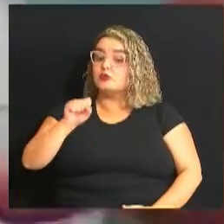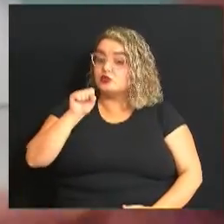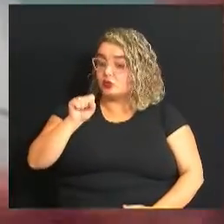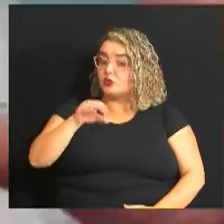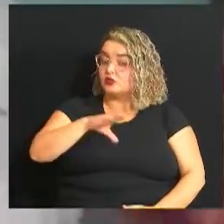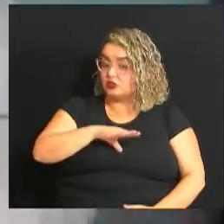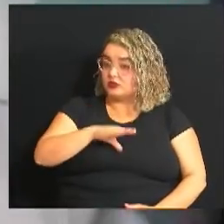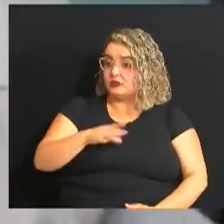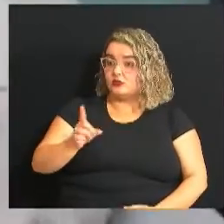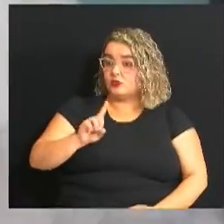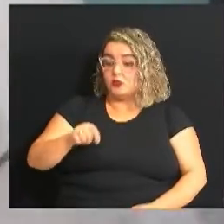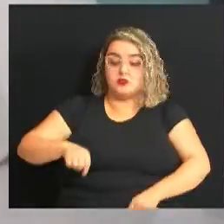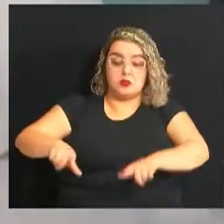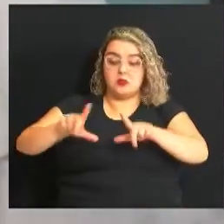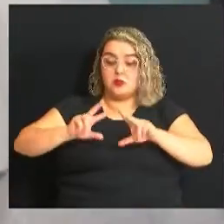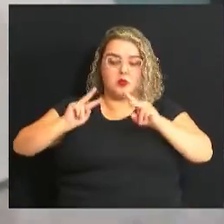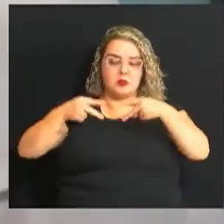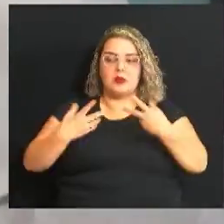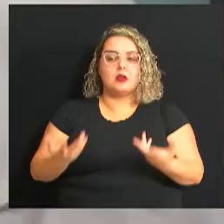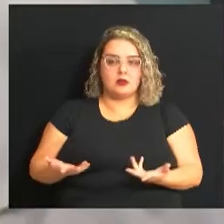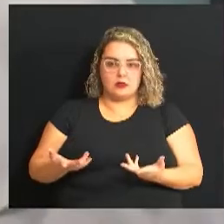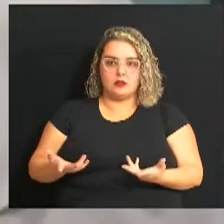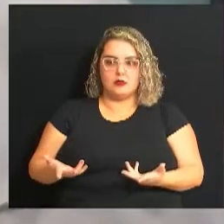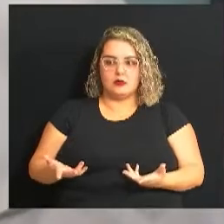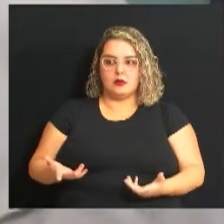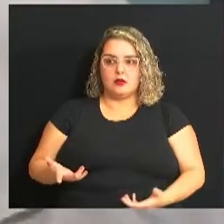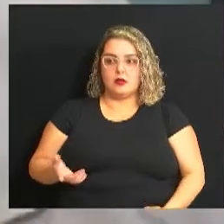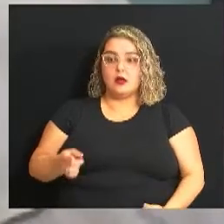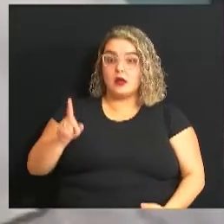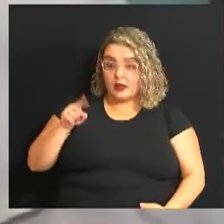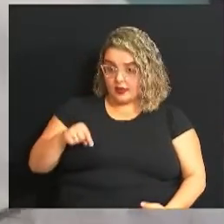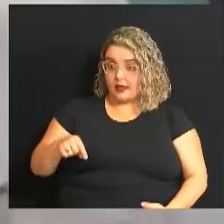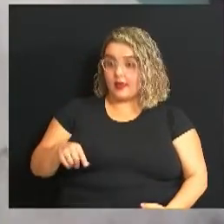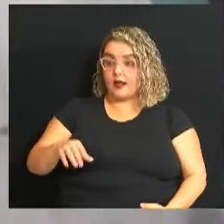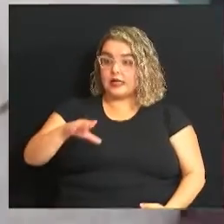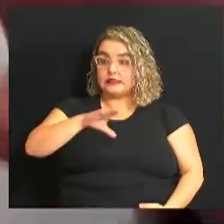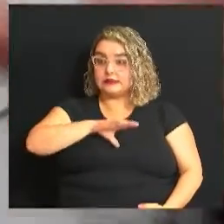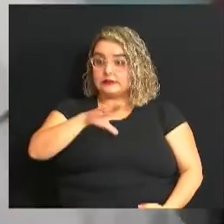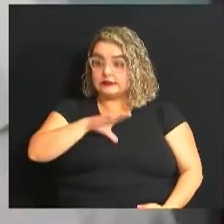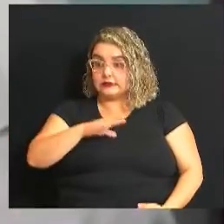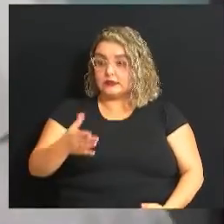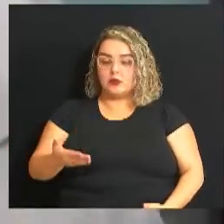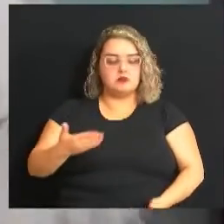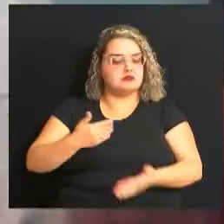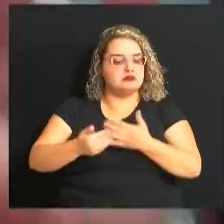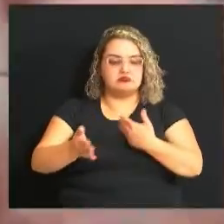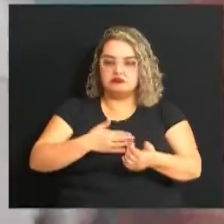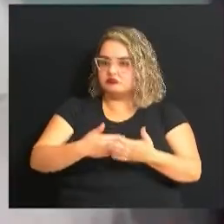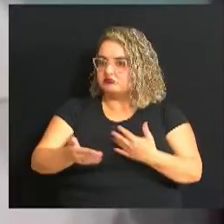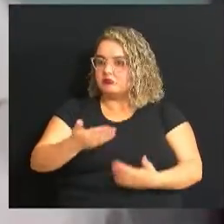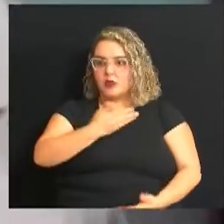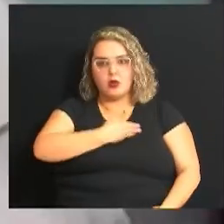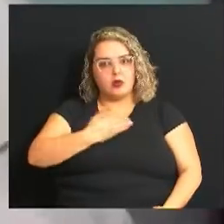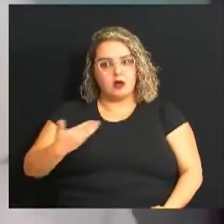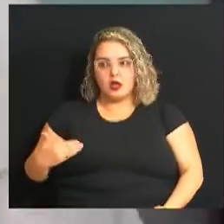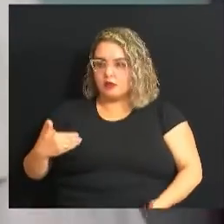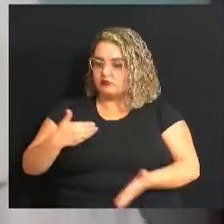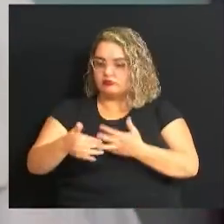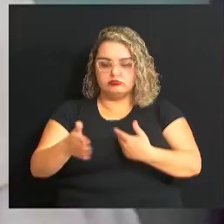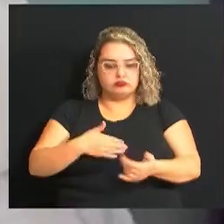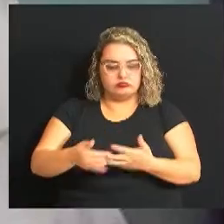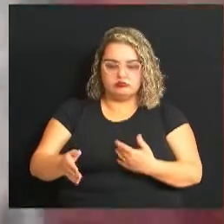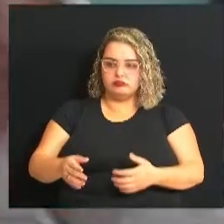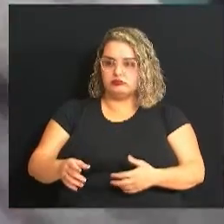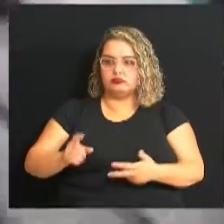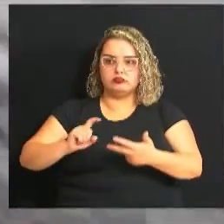um diploma, um reconhecimento, é que a municipalidade, seja o governo que for, seja quem estiver no comando do